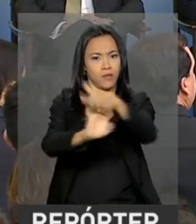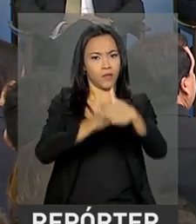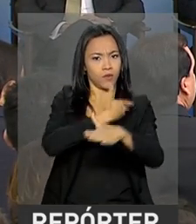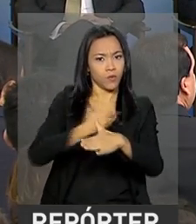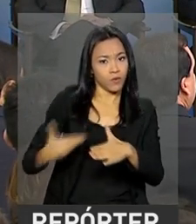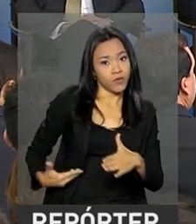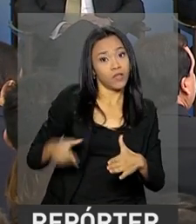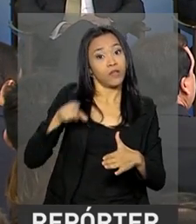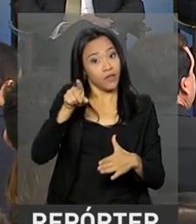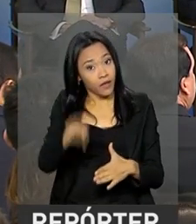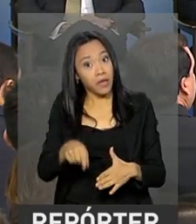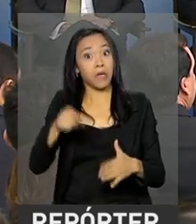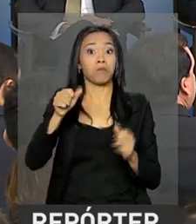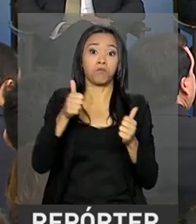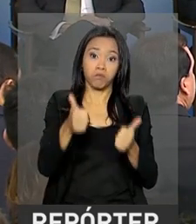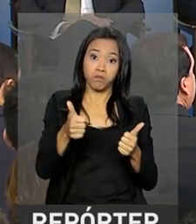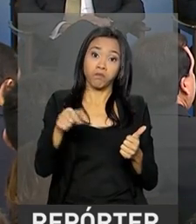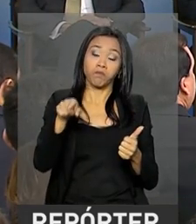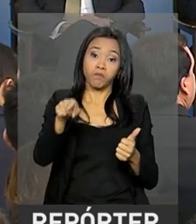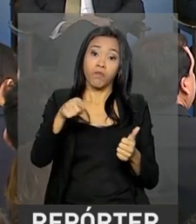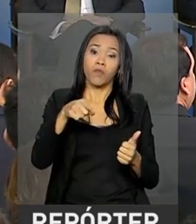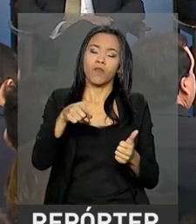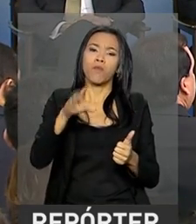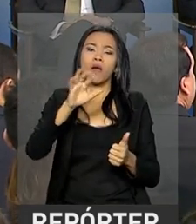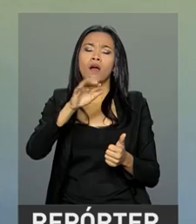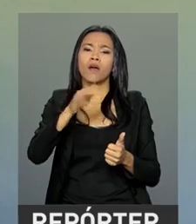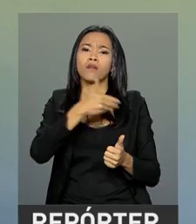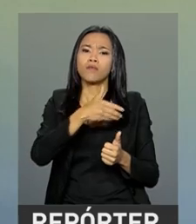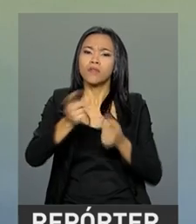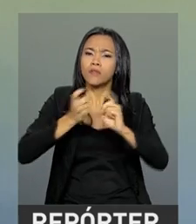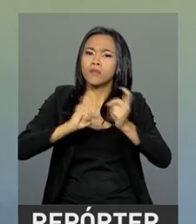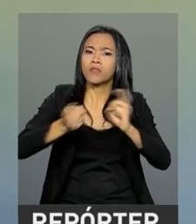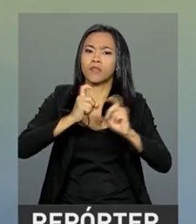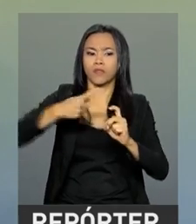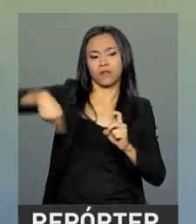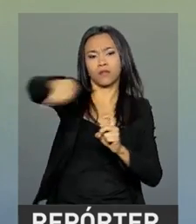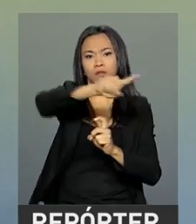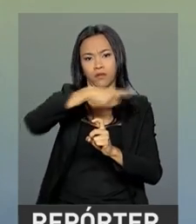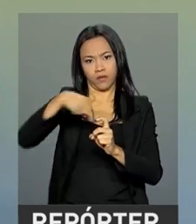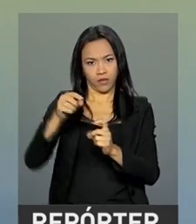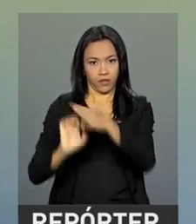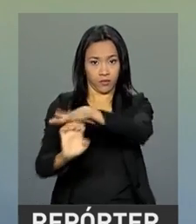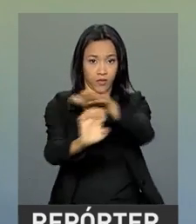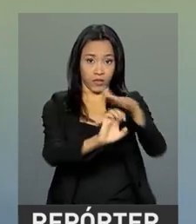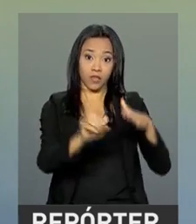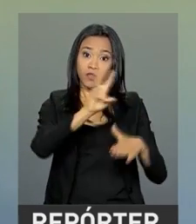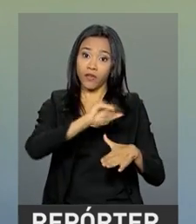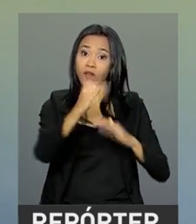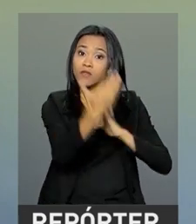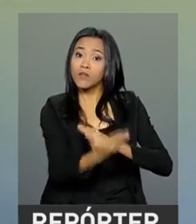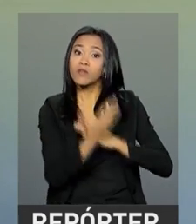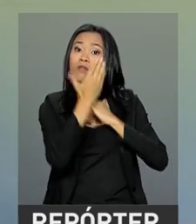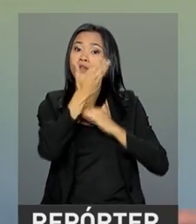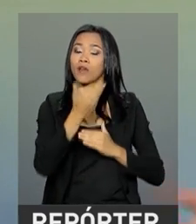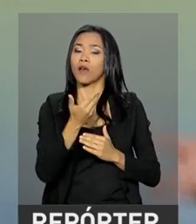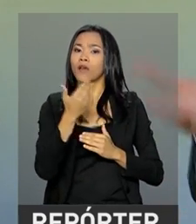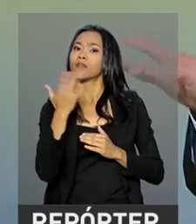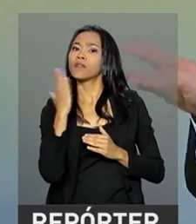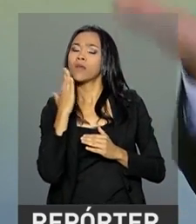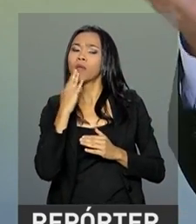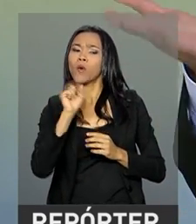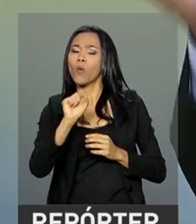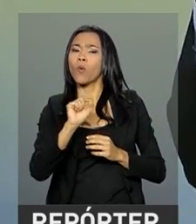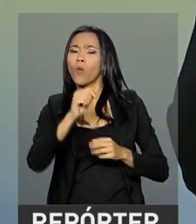indicador de governança das empresas estatais que servirá principalmente para que nós tenhamos a elevação de todas as